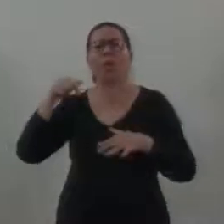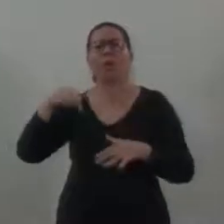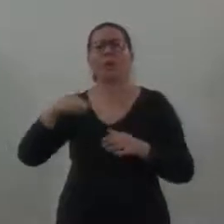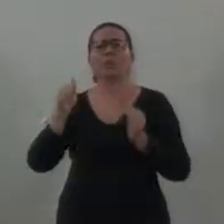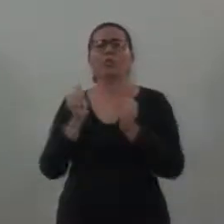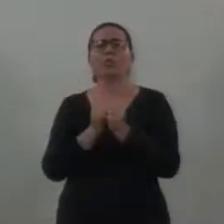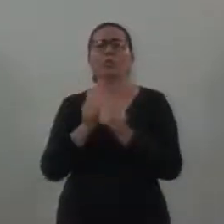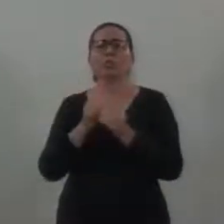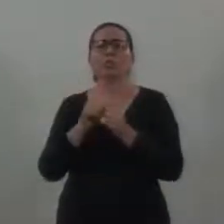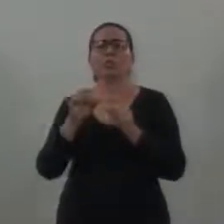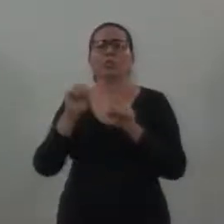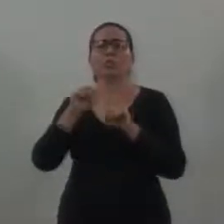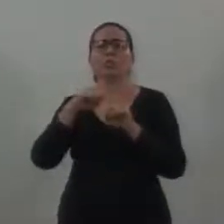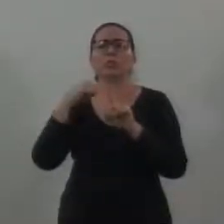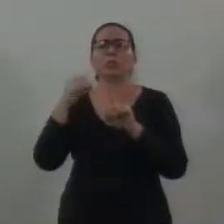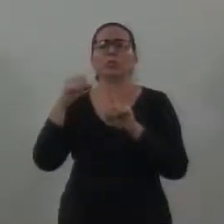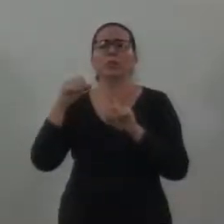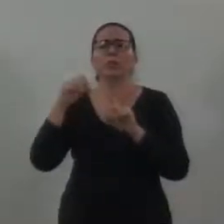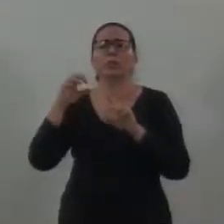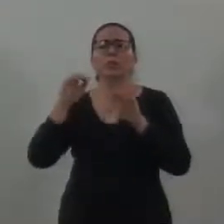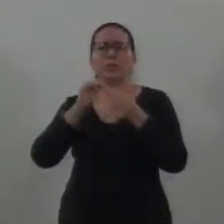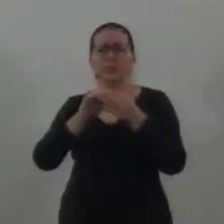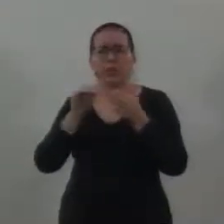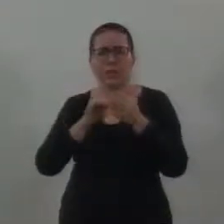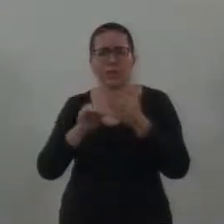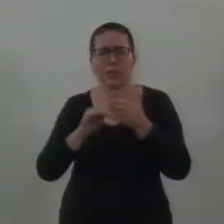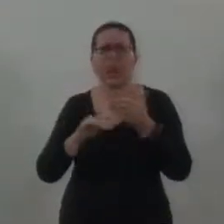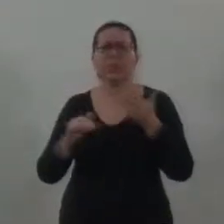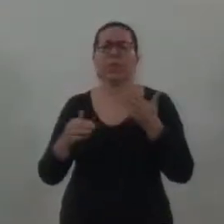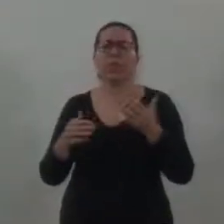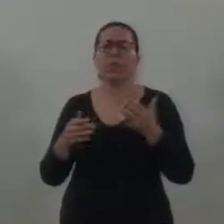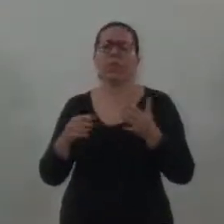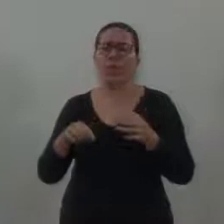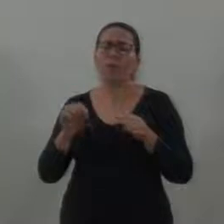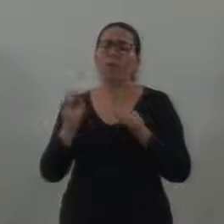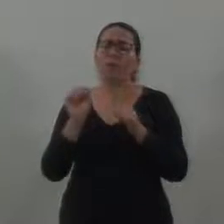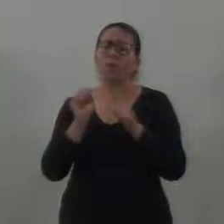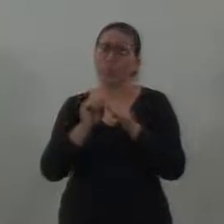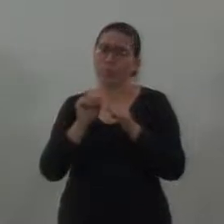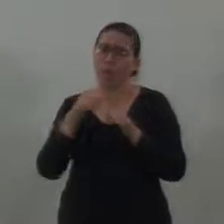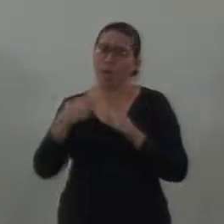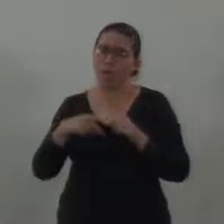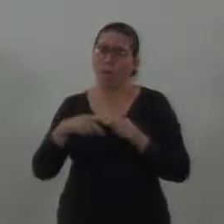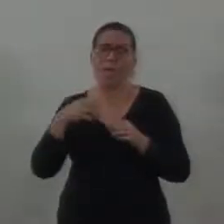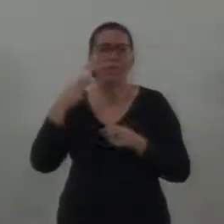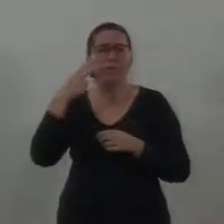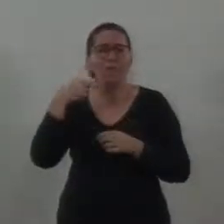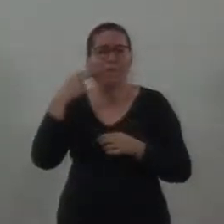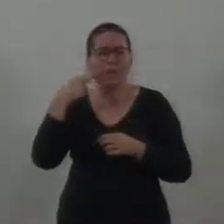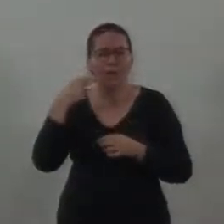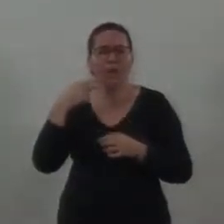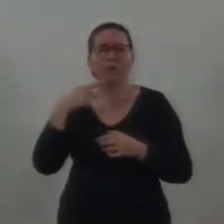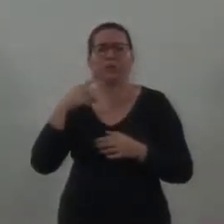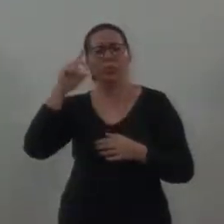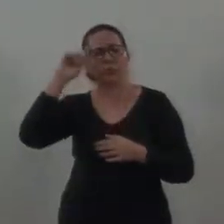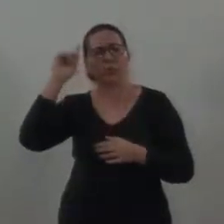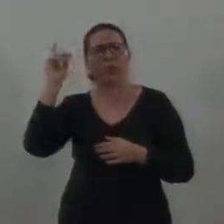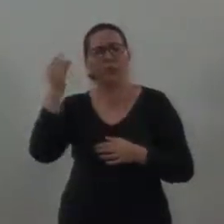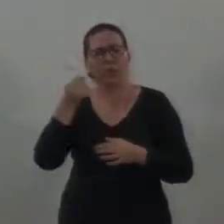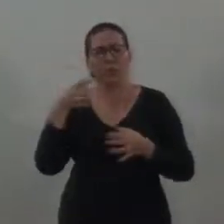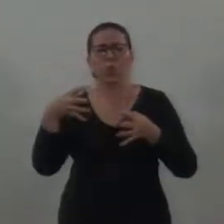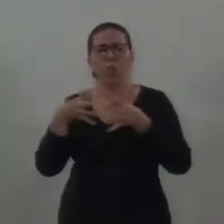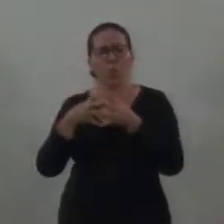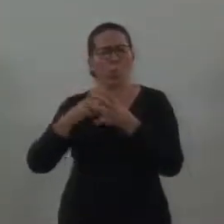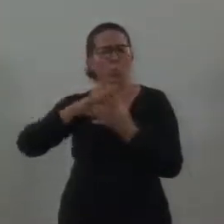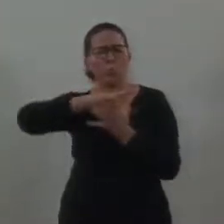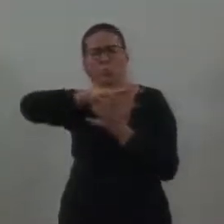secretário da Assistência e da Saúde, foi solicitado, ratificado, então foi uma medida que partiu da Câmara Municipal, uma indicação, uma